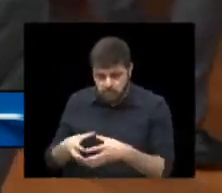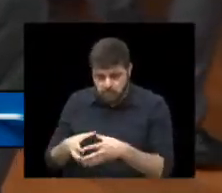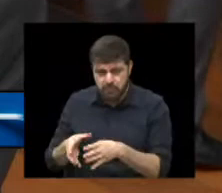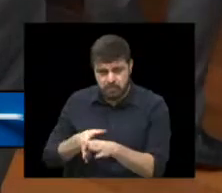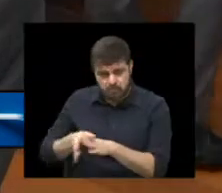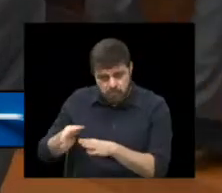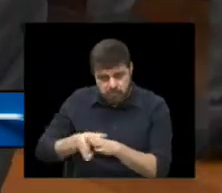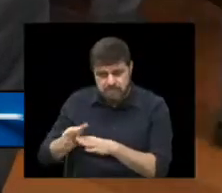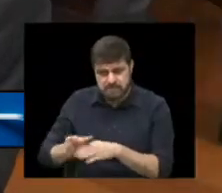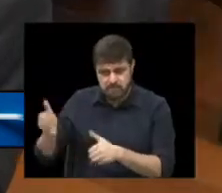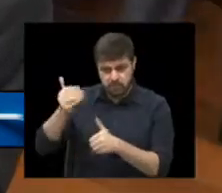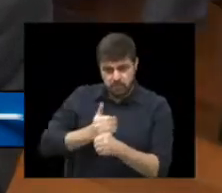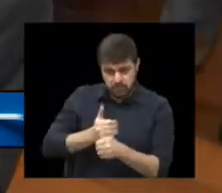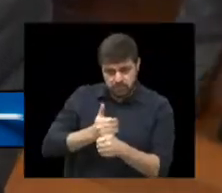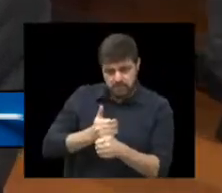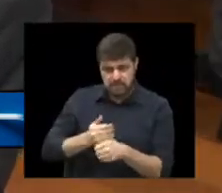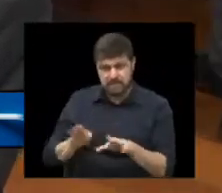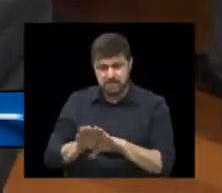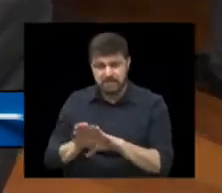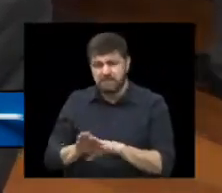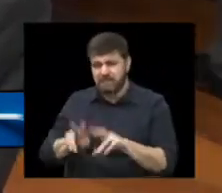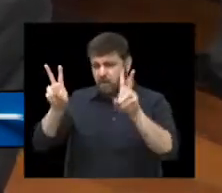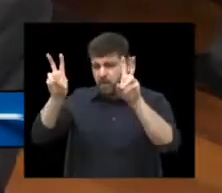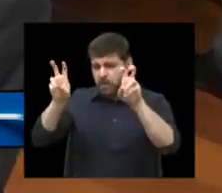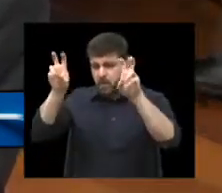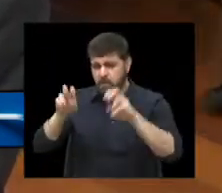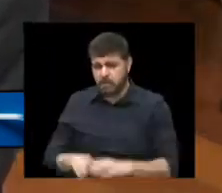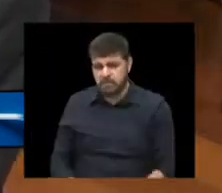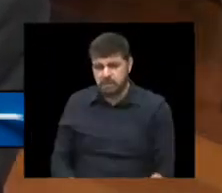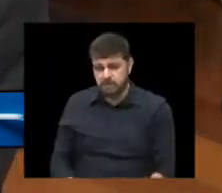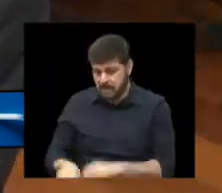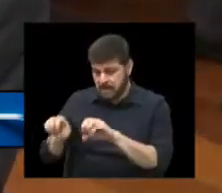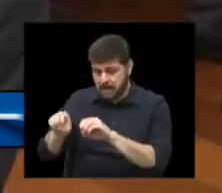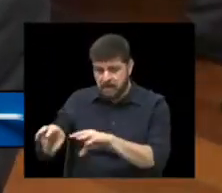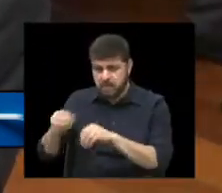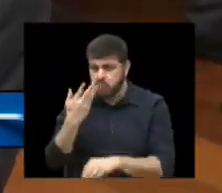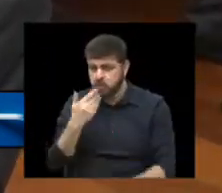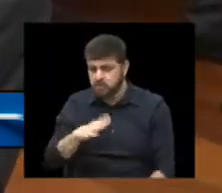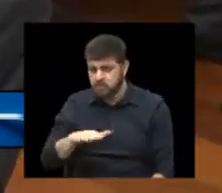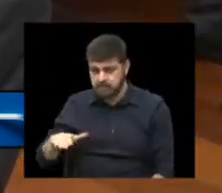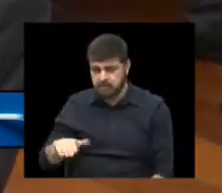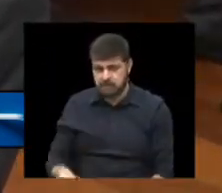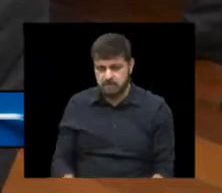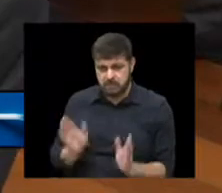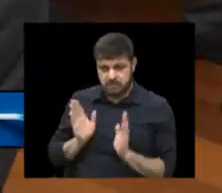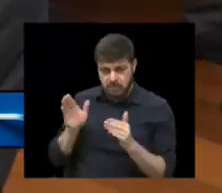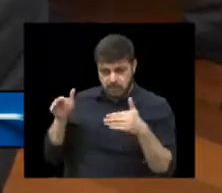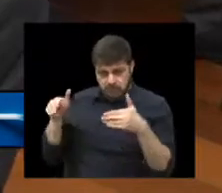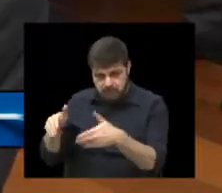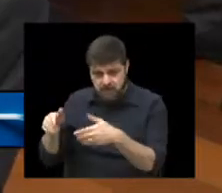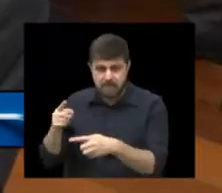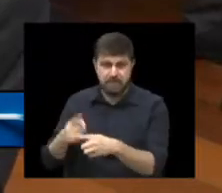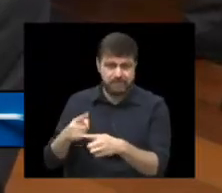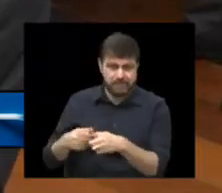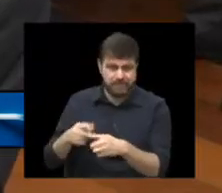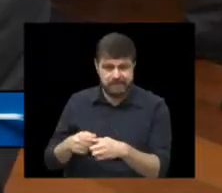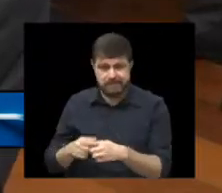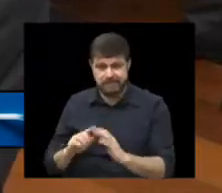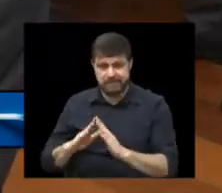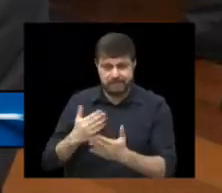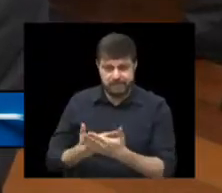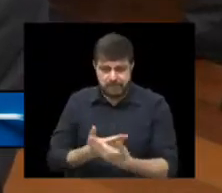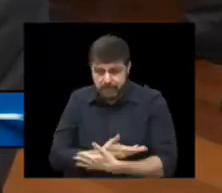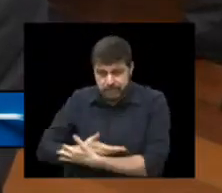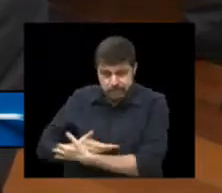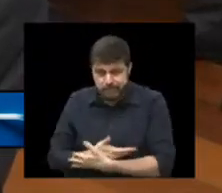Conselho Tutelar, sobre a educação infantil. E o foco do debate é exatamente o déficit de vagas